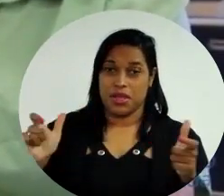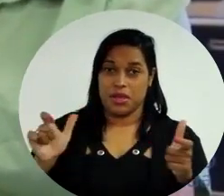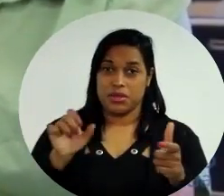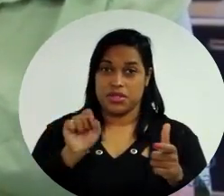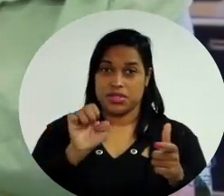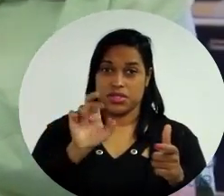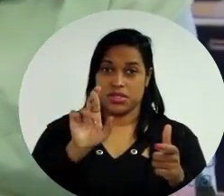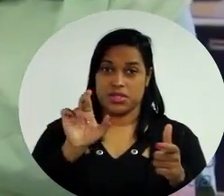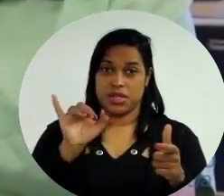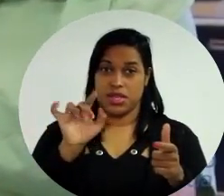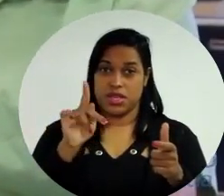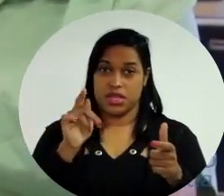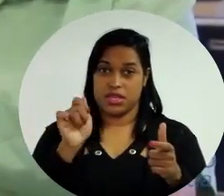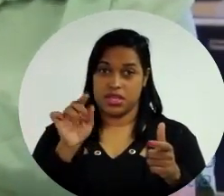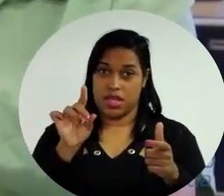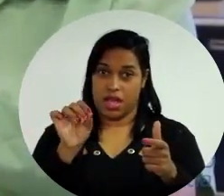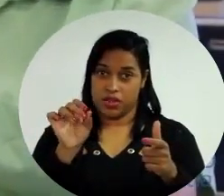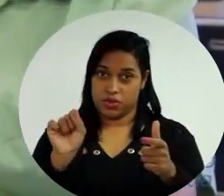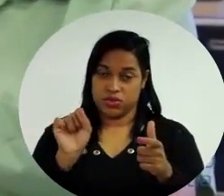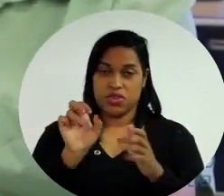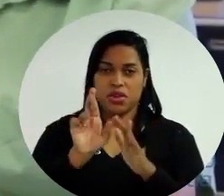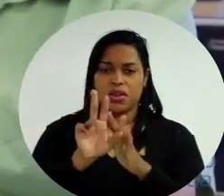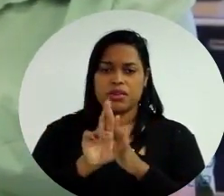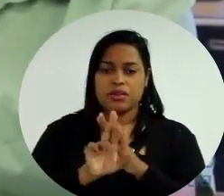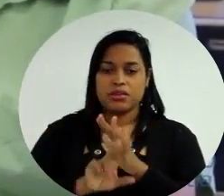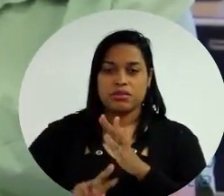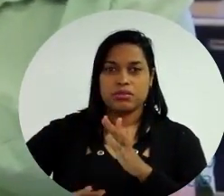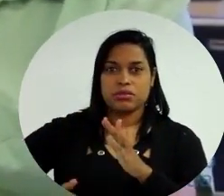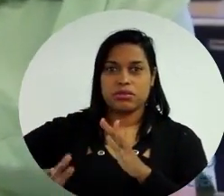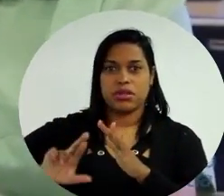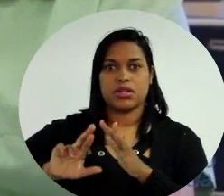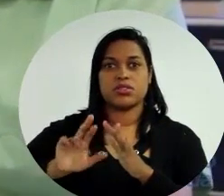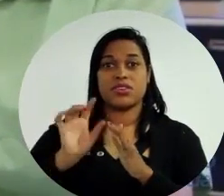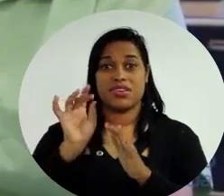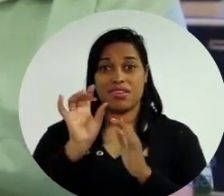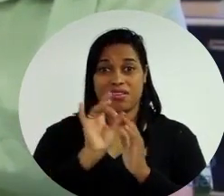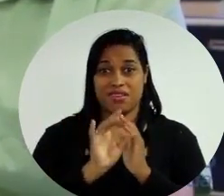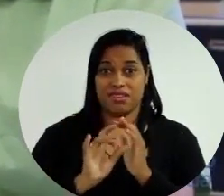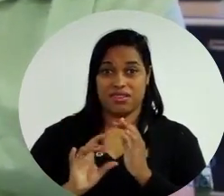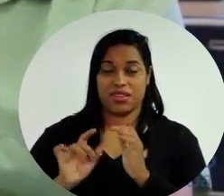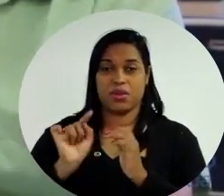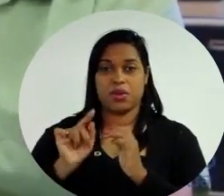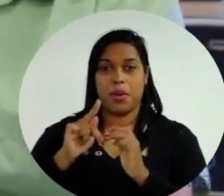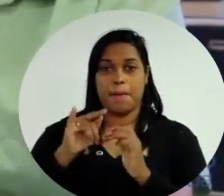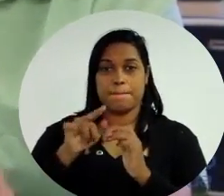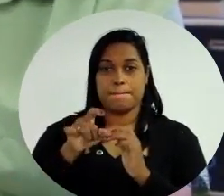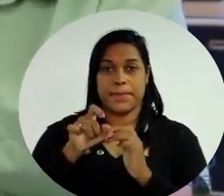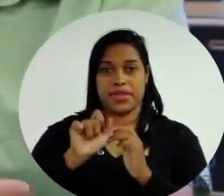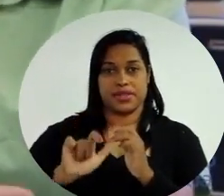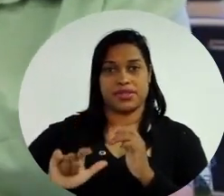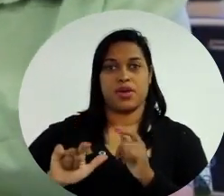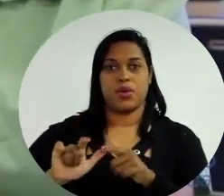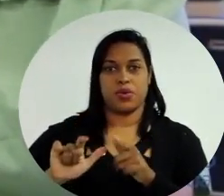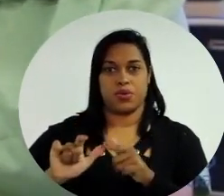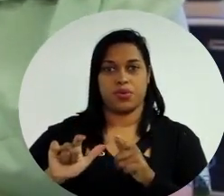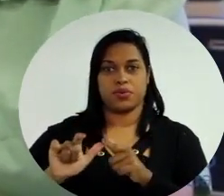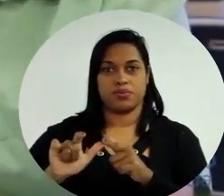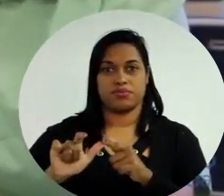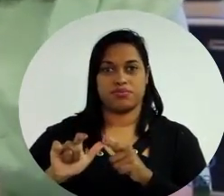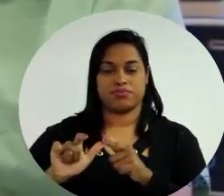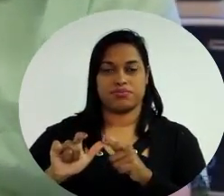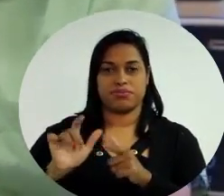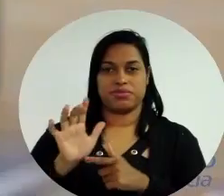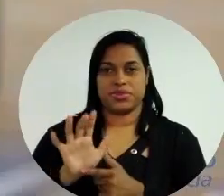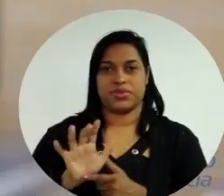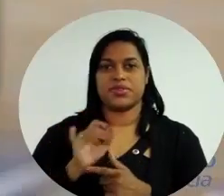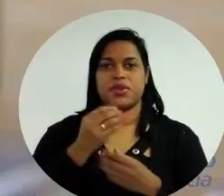esses serrilhados, podemos ver uma série de quadradinhos. Cada quadradinho é um pixel que forma a imagem